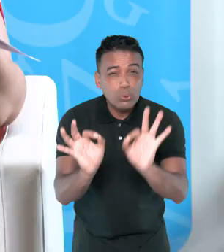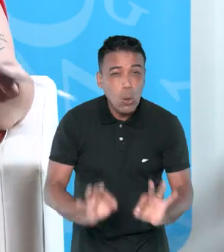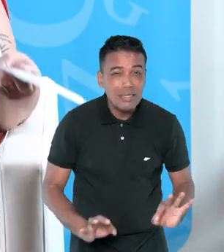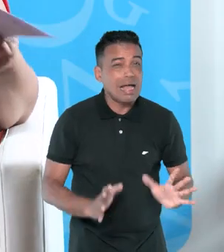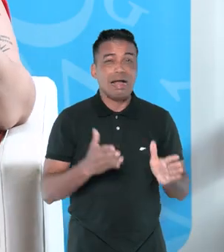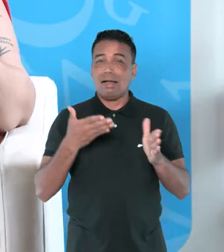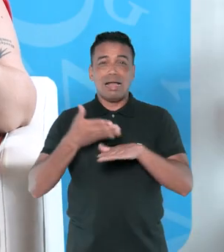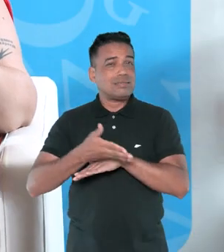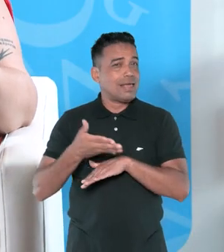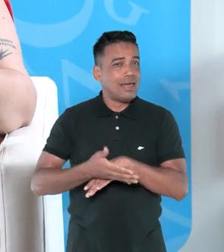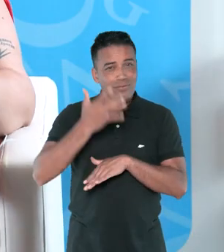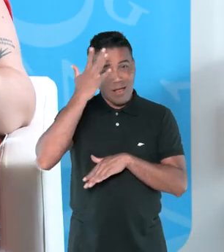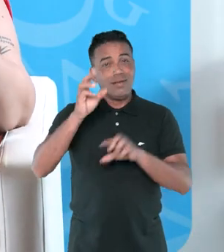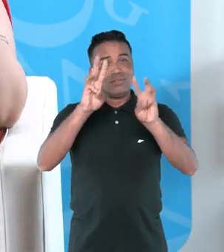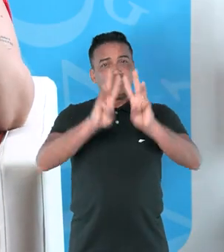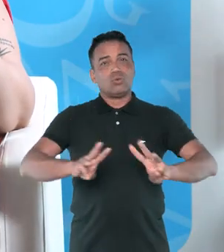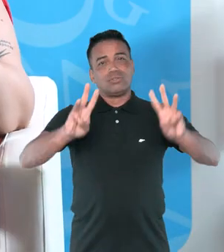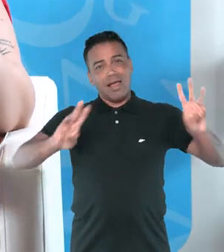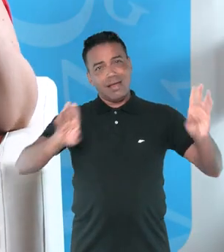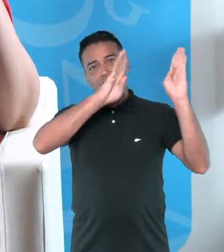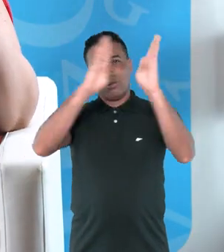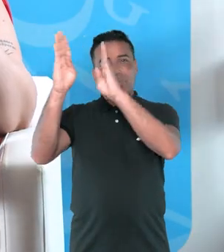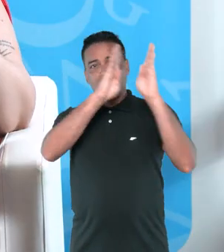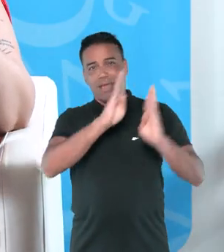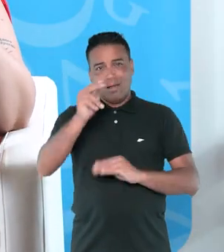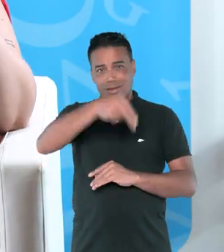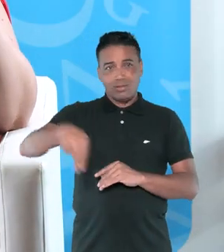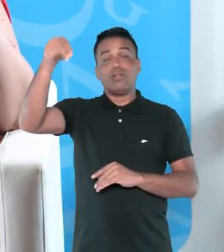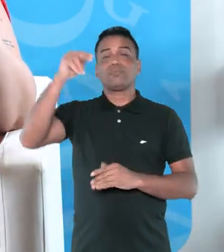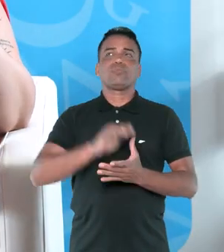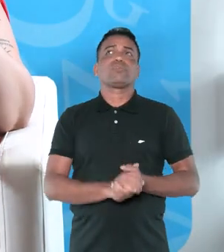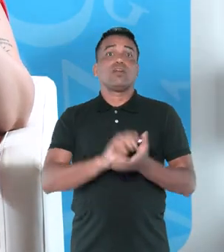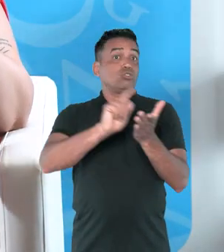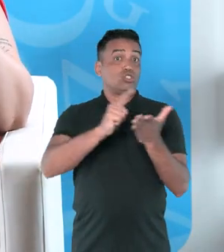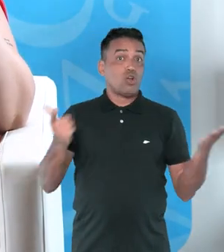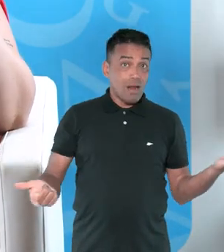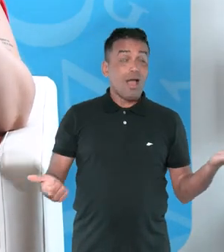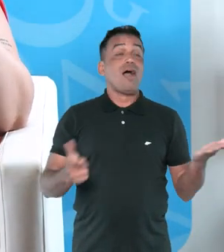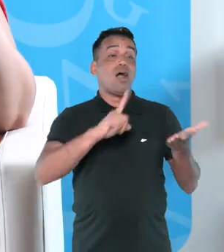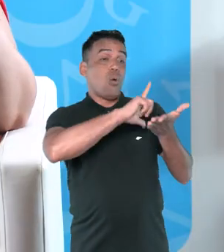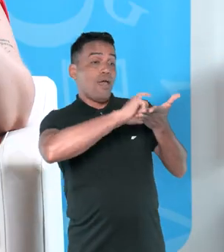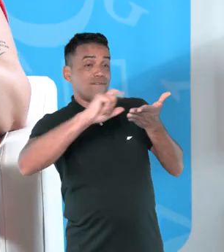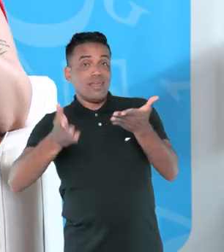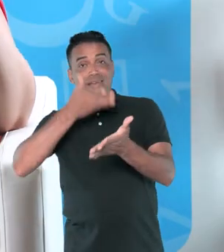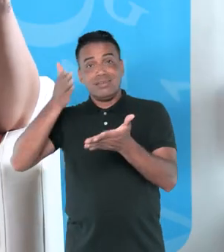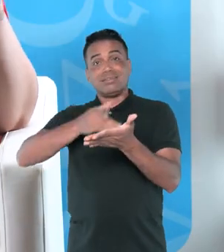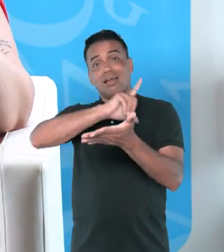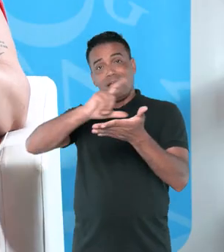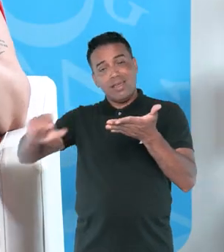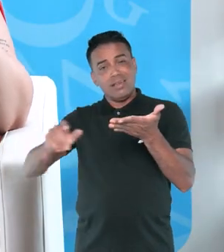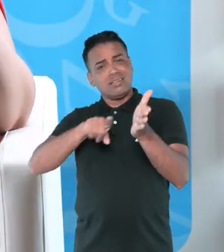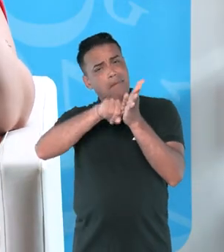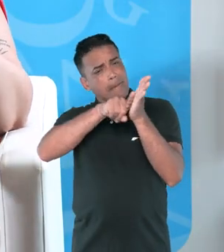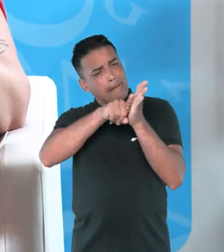tão acessível dentro do site da biblioteca. E aí, na hemeroteca, né, só jornais, eu fui procurar jornais e revistas e fui procurar